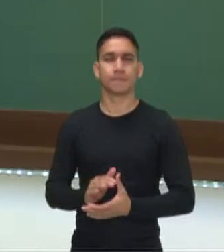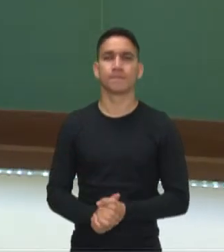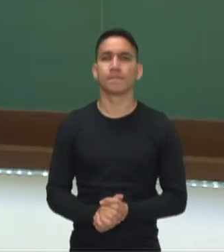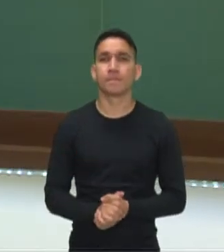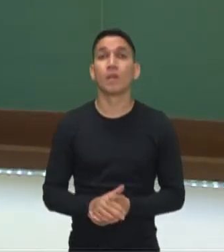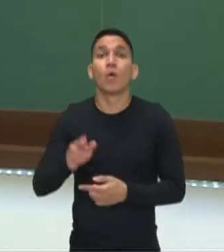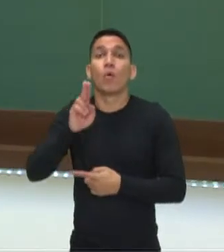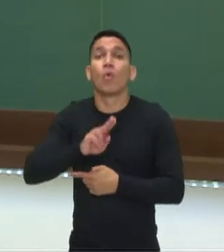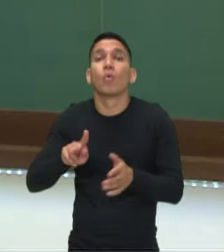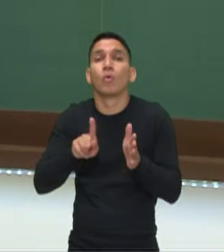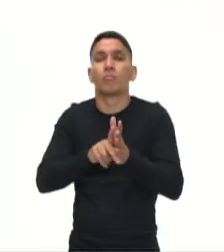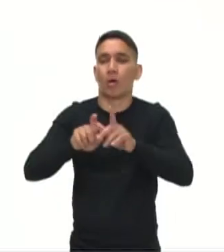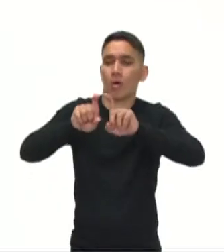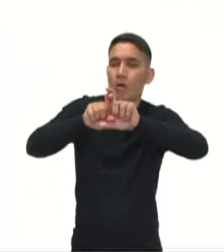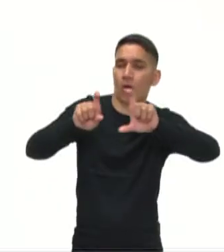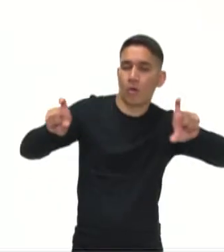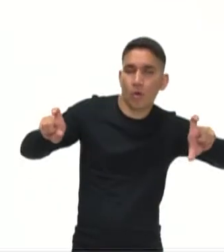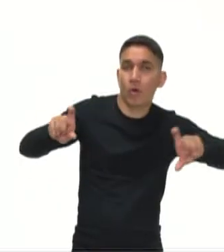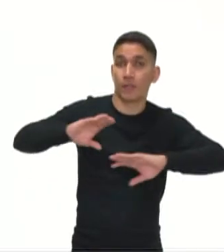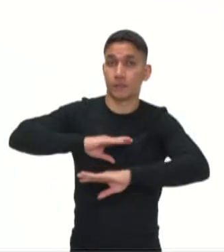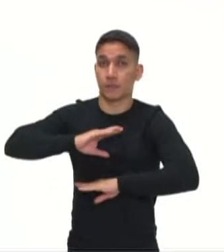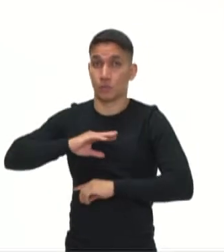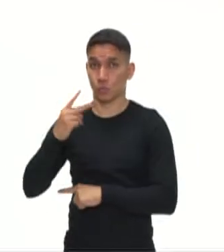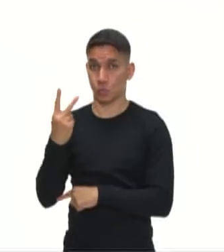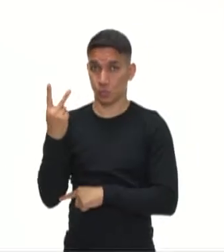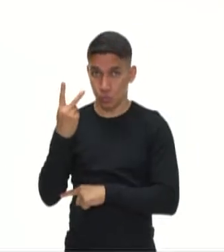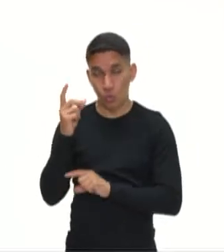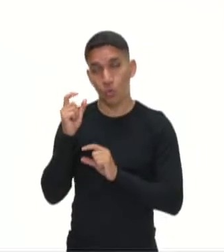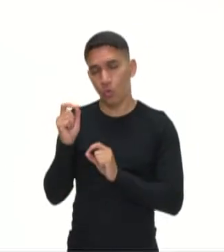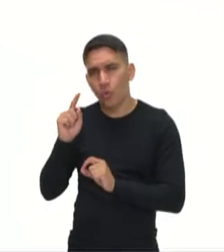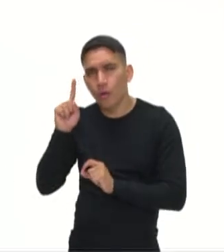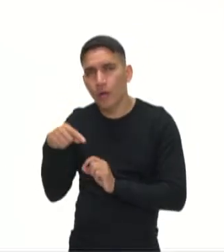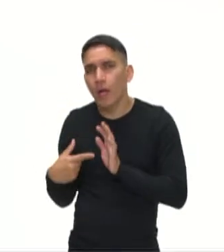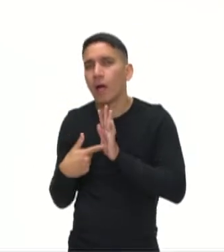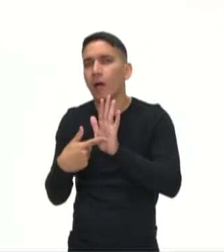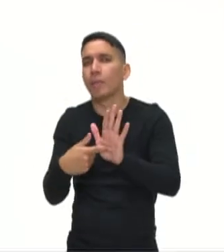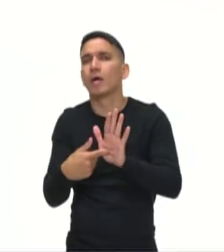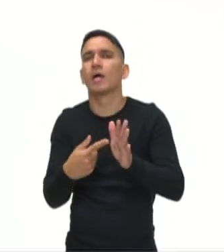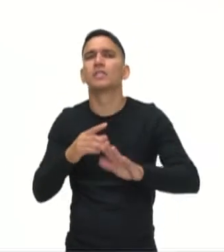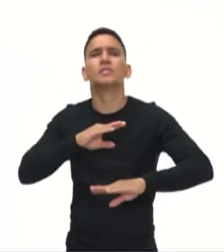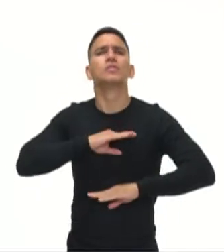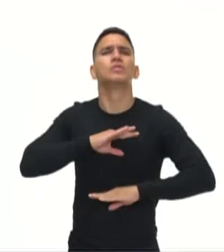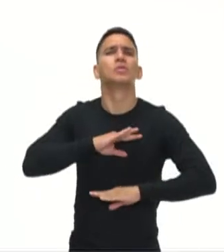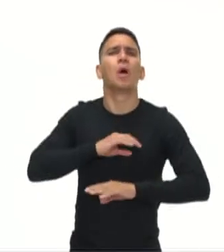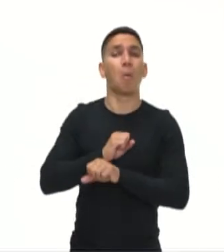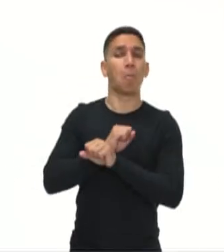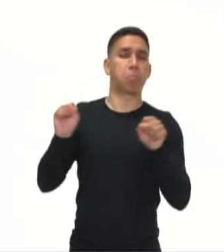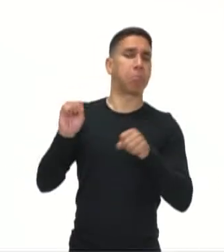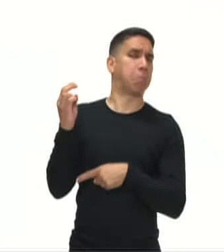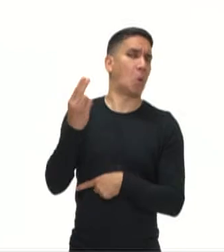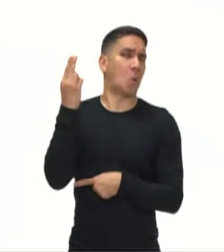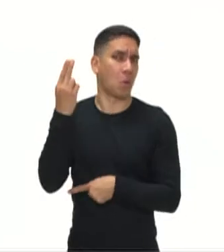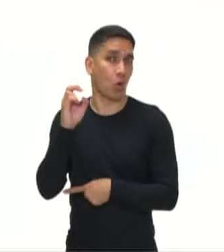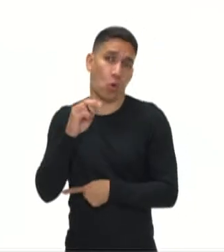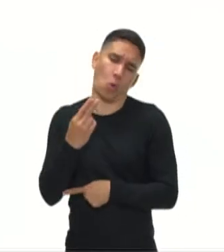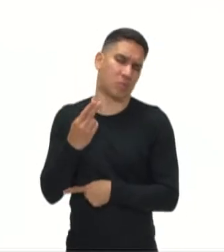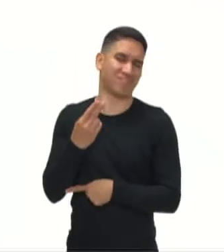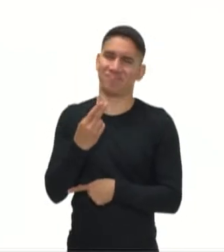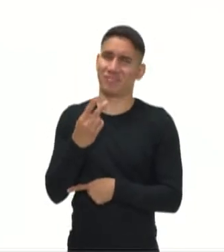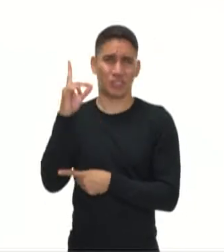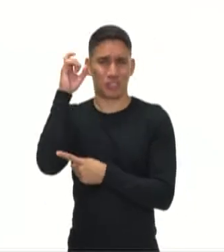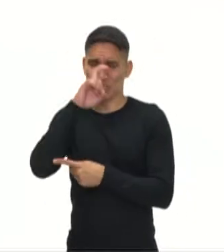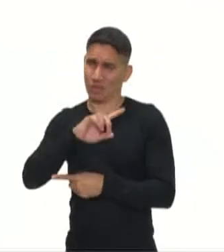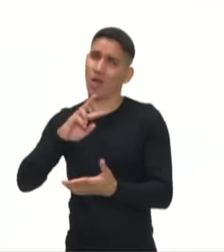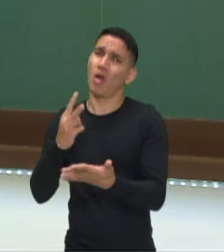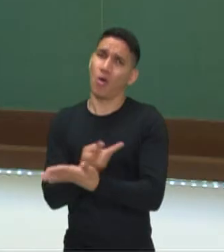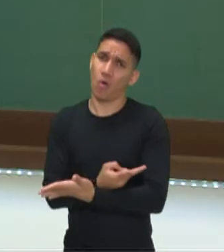E usamos a oração condicional do tipo 2 para apresentar situações impossíveis ou pouco prováveis no presente